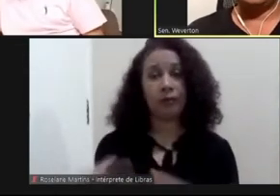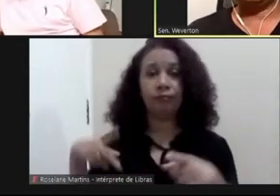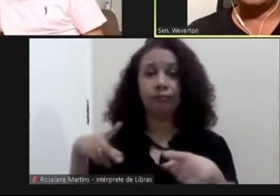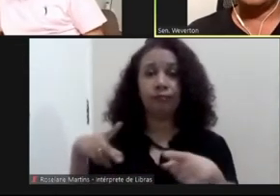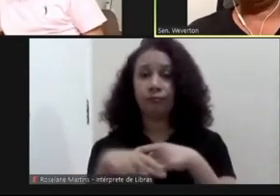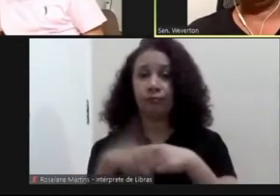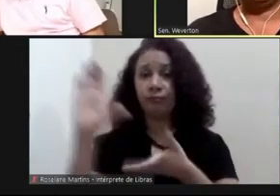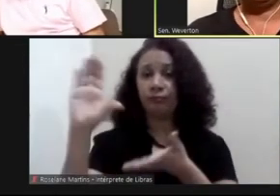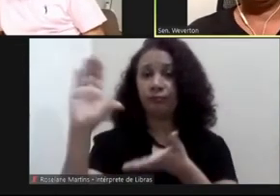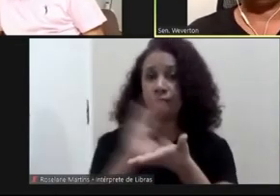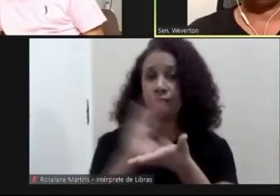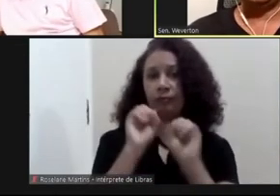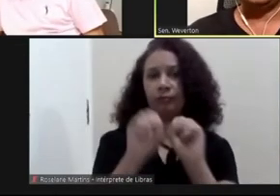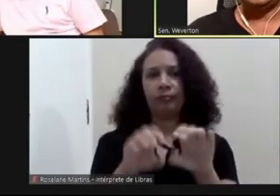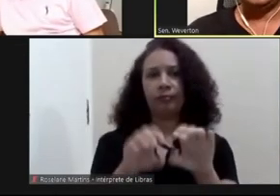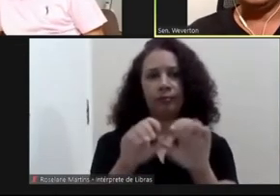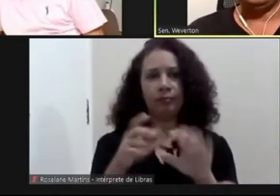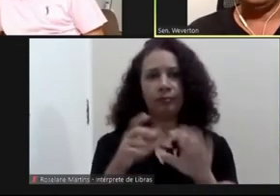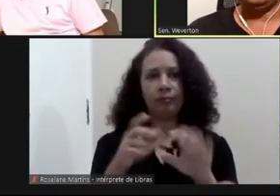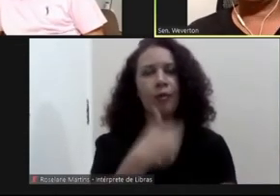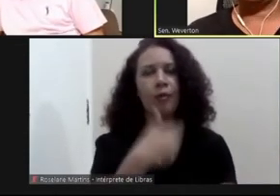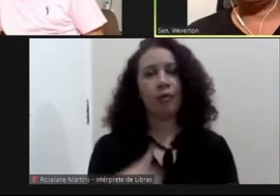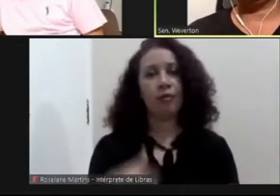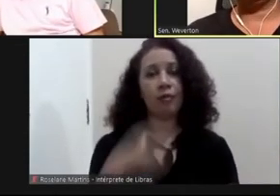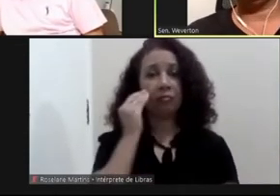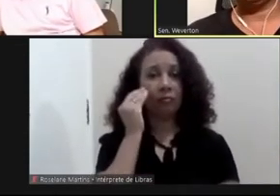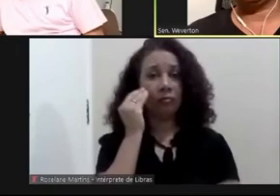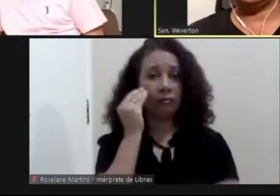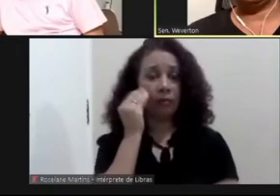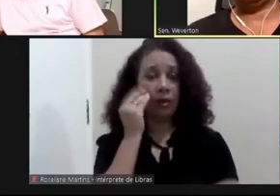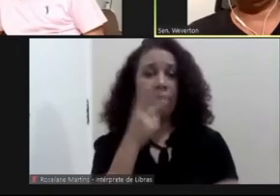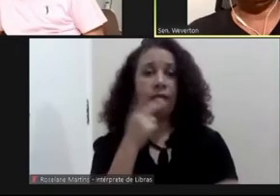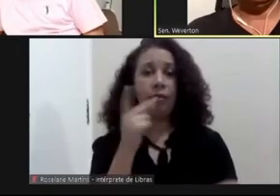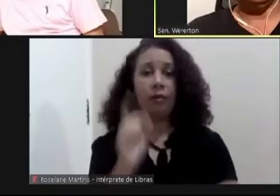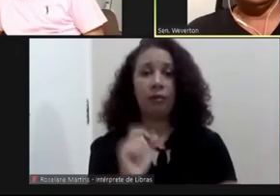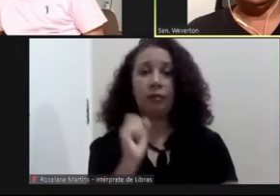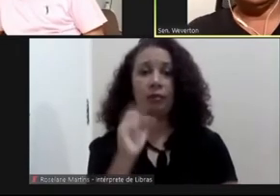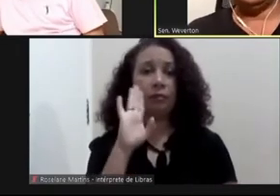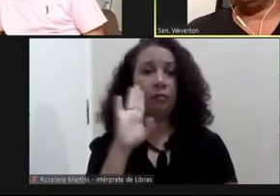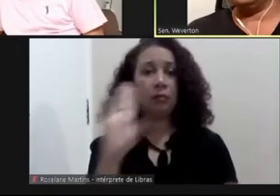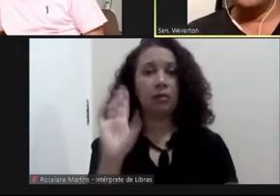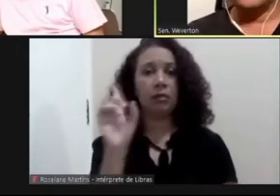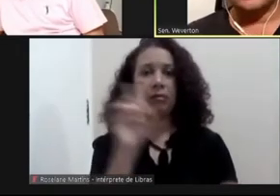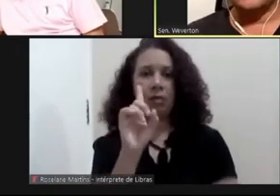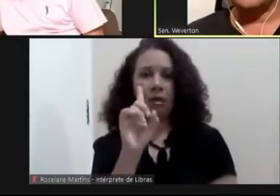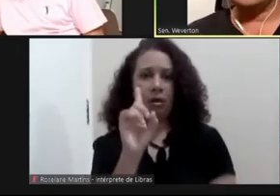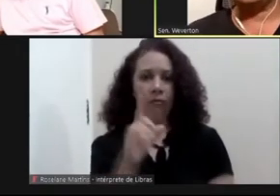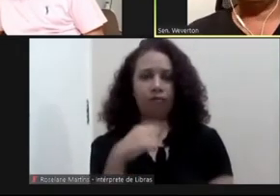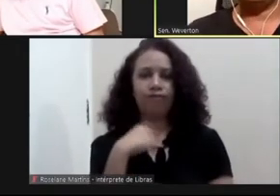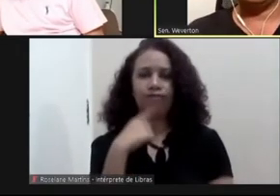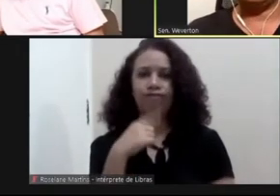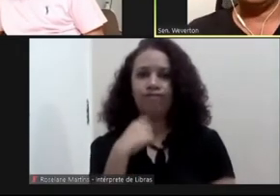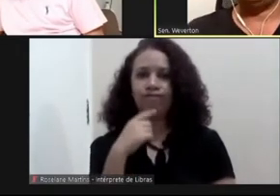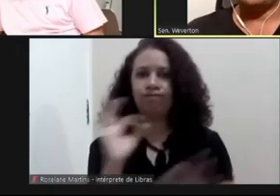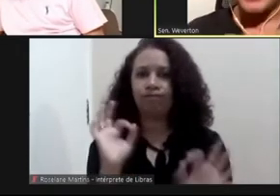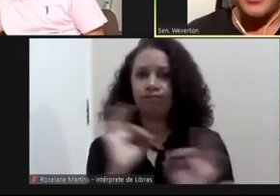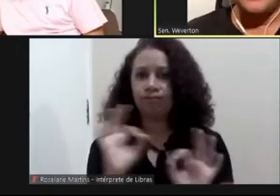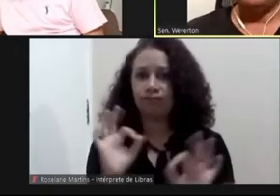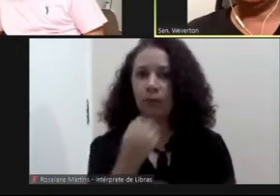ele ainda tenta fingir que essa pauta não é prioritária. Então, boa luta a todos,